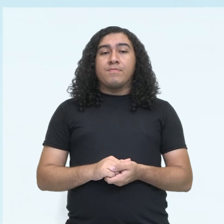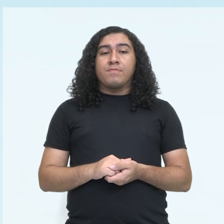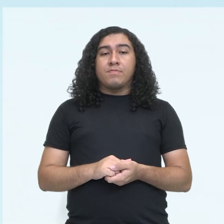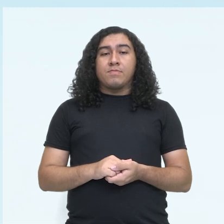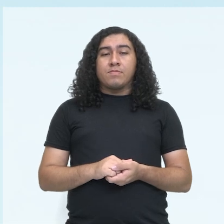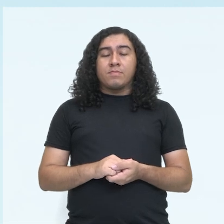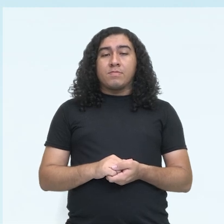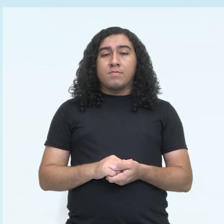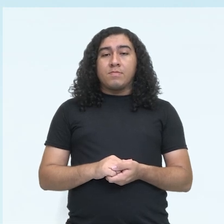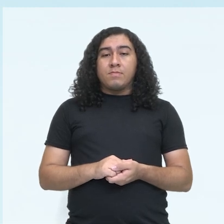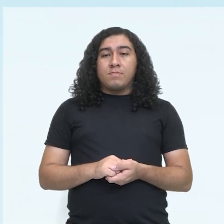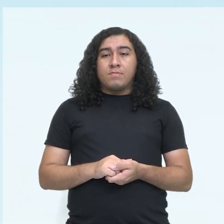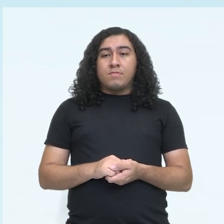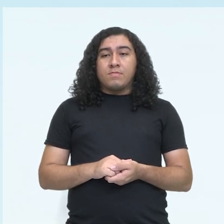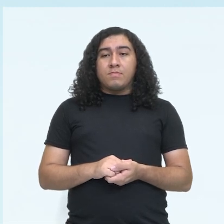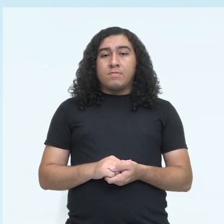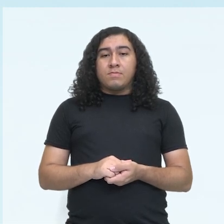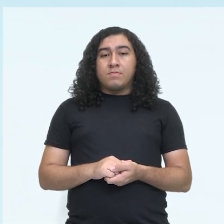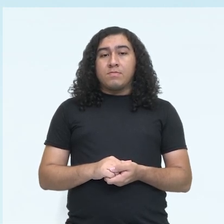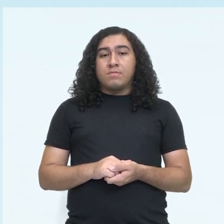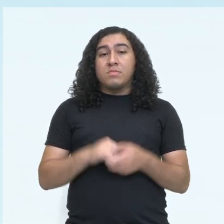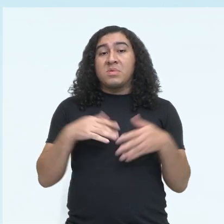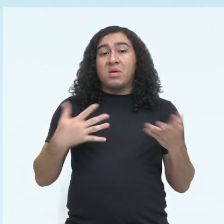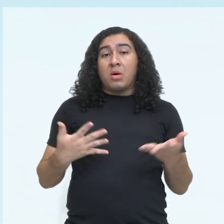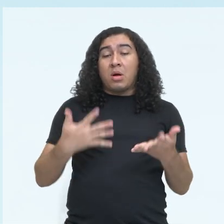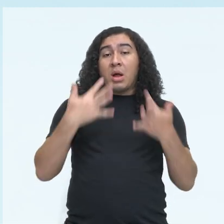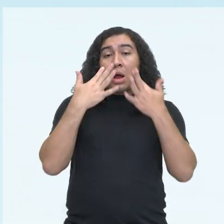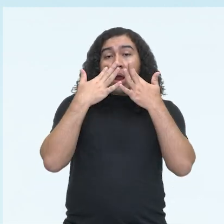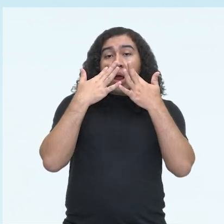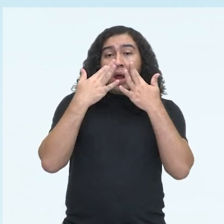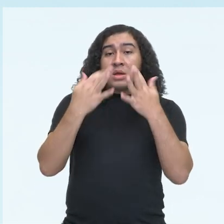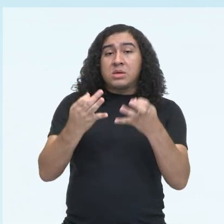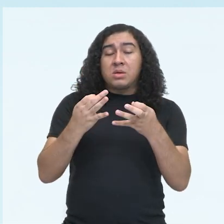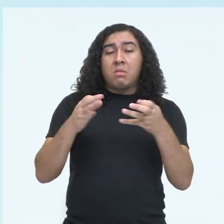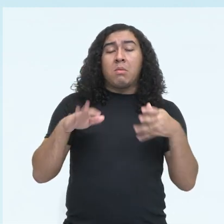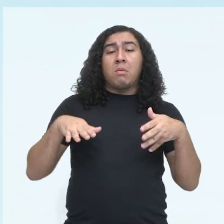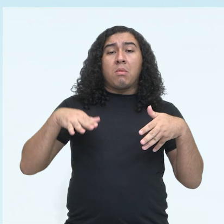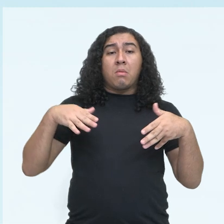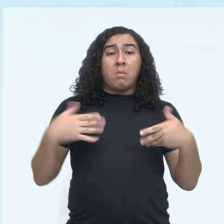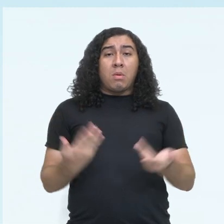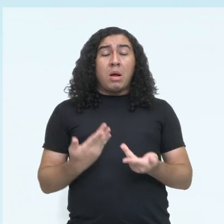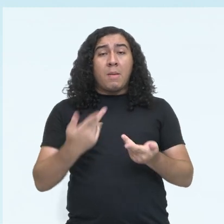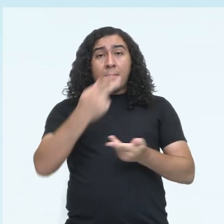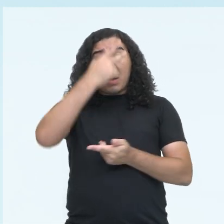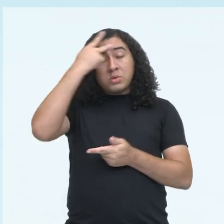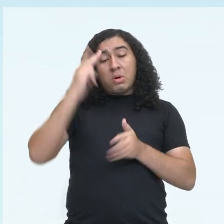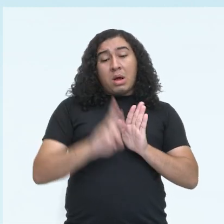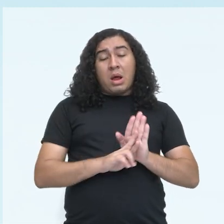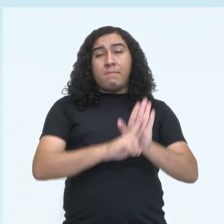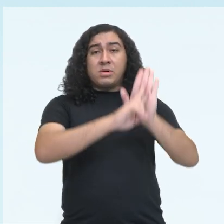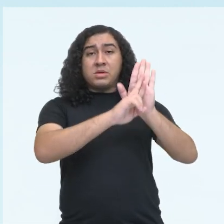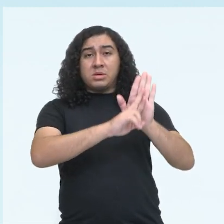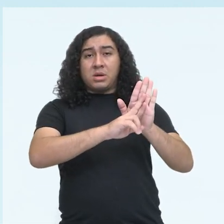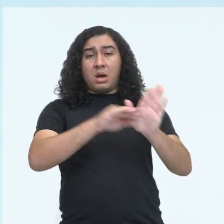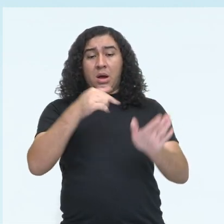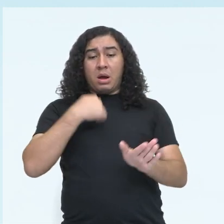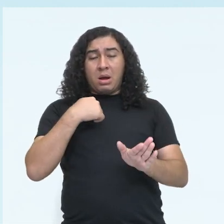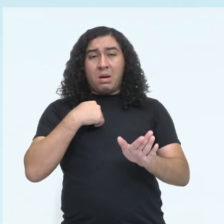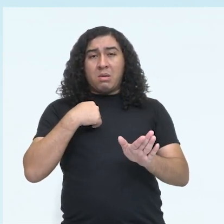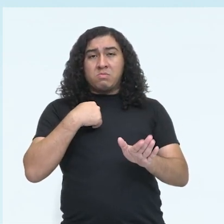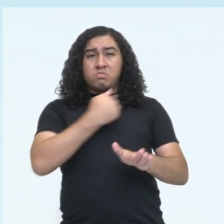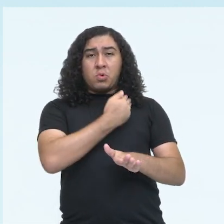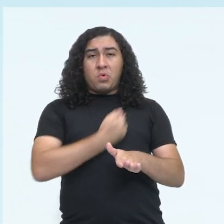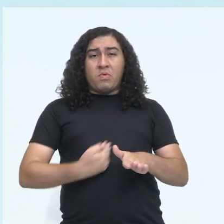de quem, olha só, ele governa? Ele me governa? Será que